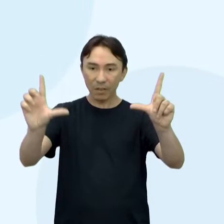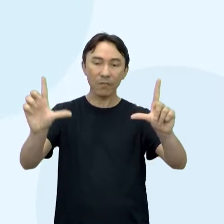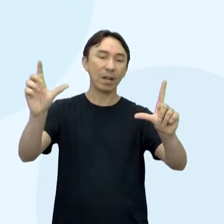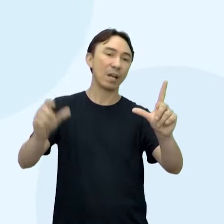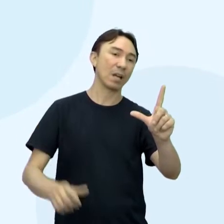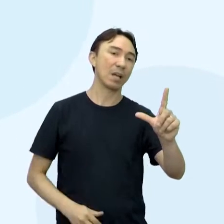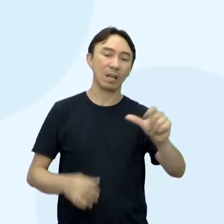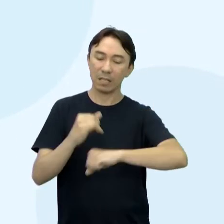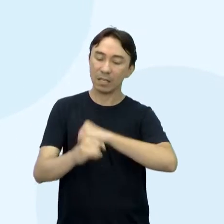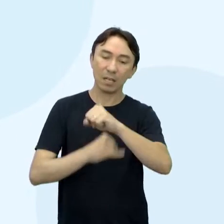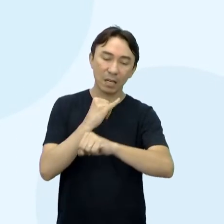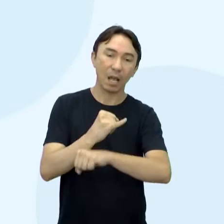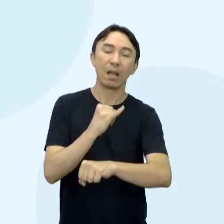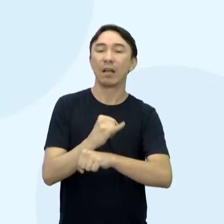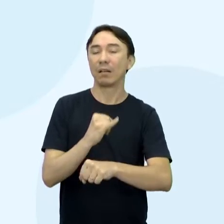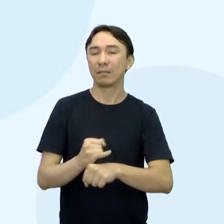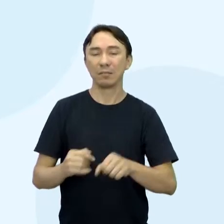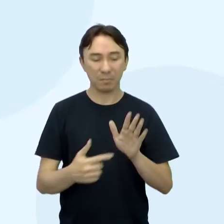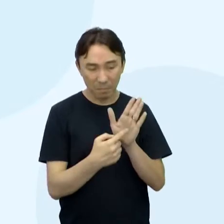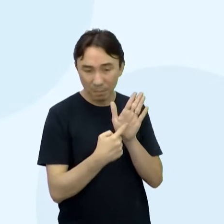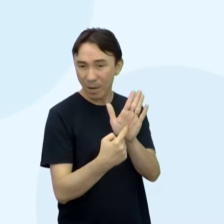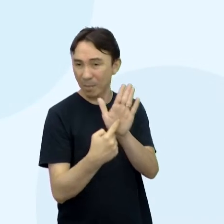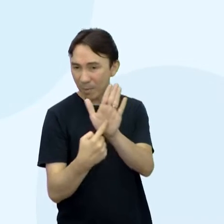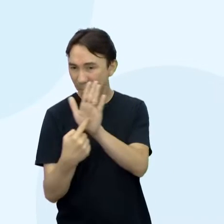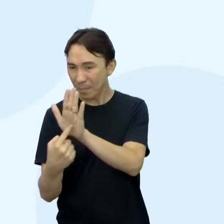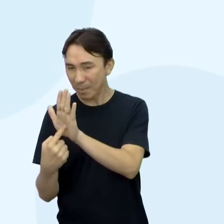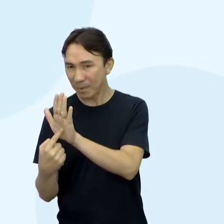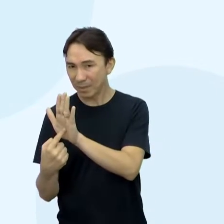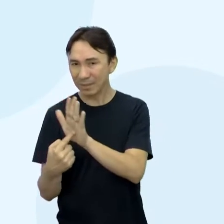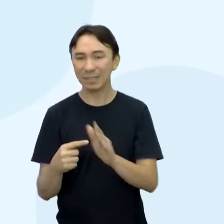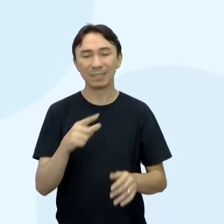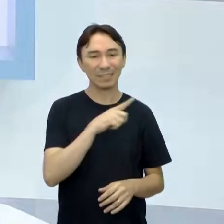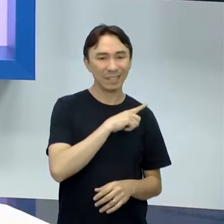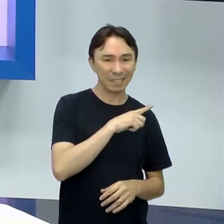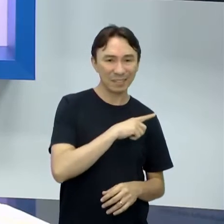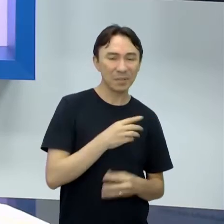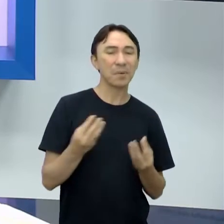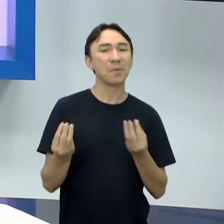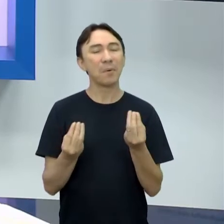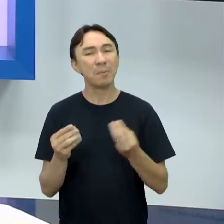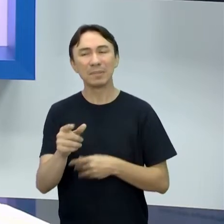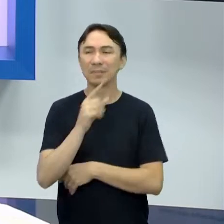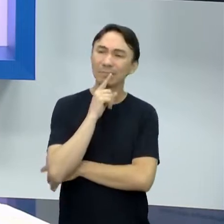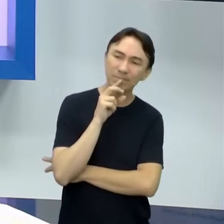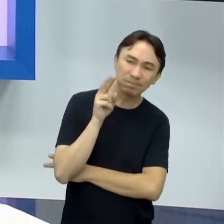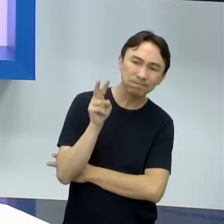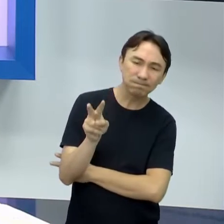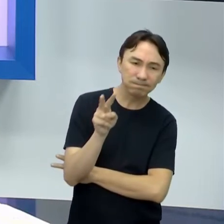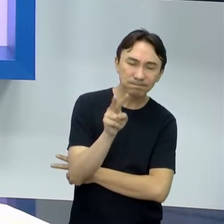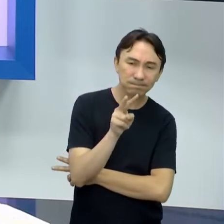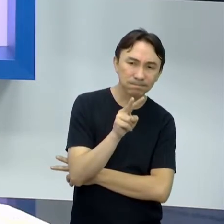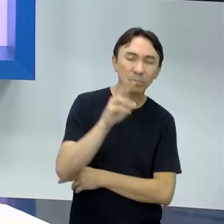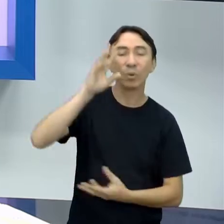midiático? Você tem ouvido falar em imprensa aí, né, nesse observatório de imprensa, com os outros professores, com